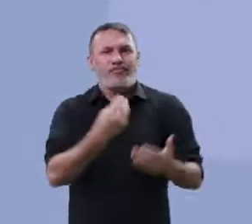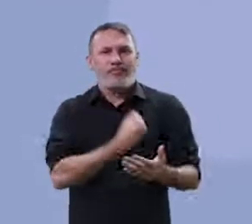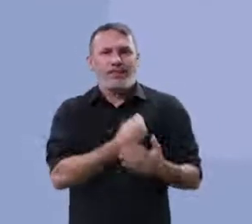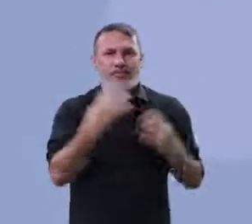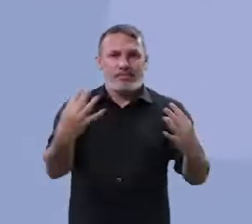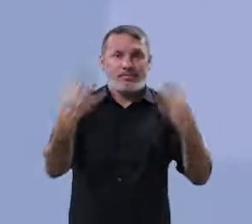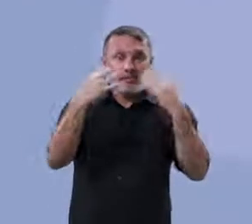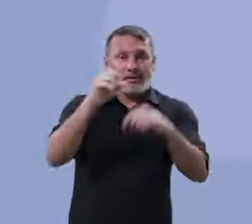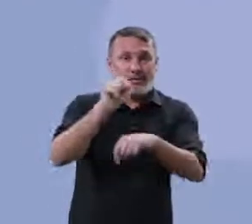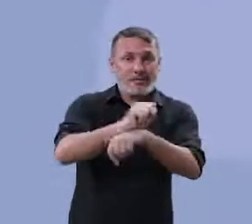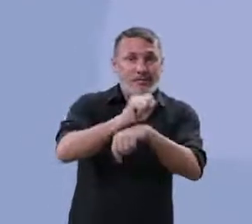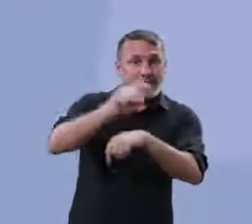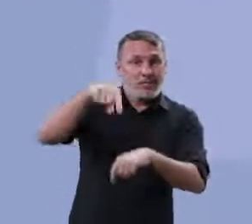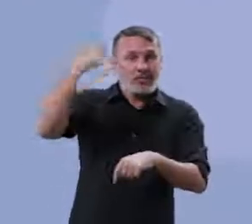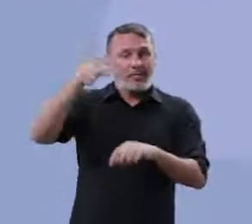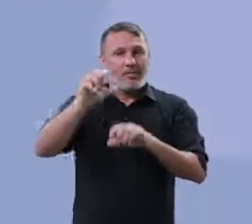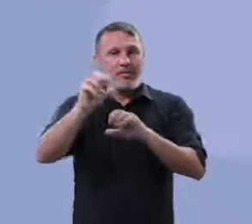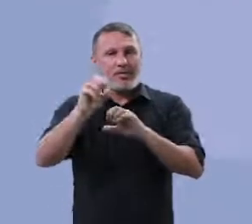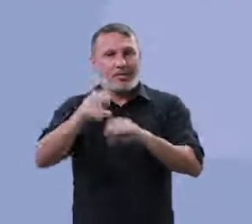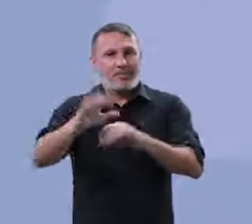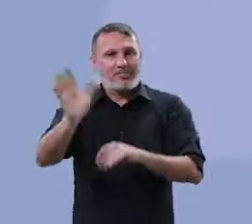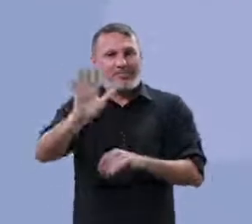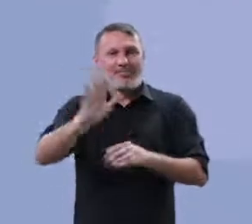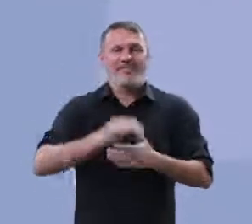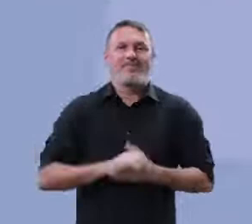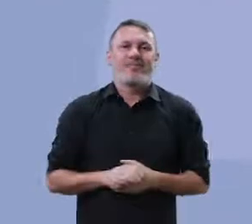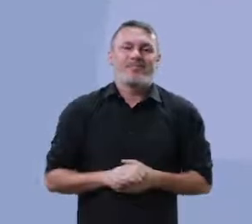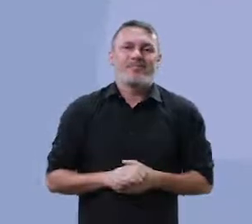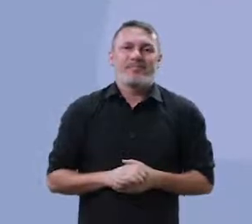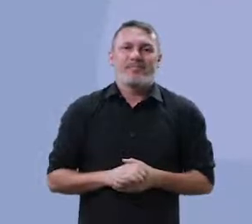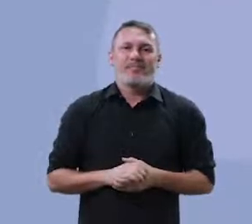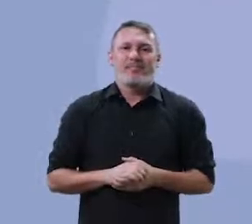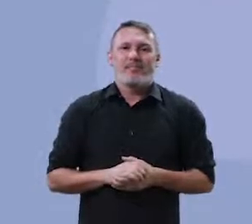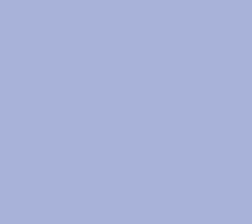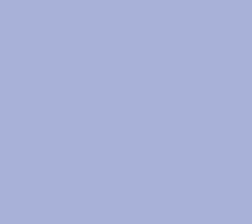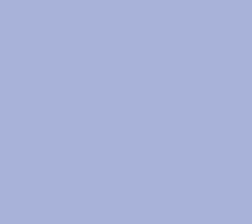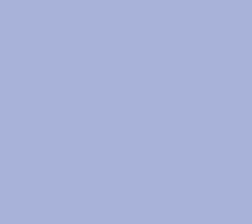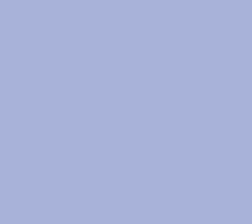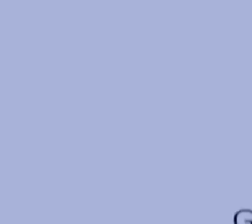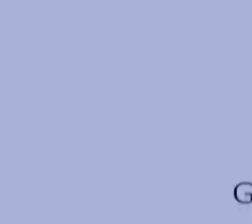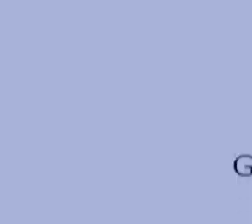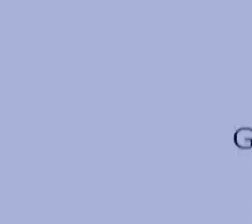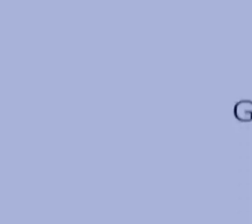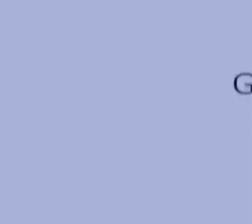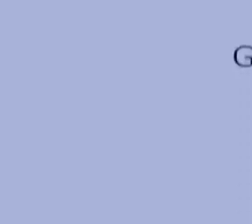imensamente a participação de cada um de vocês e aguardo até a próxima aula. Valeu, meu aluno!